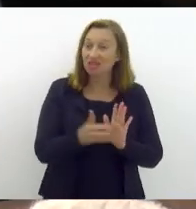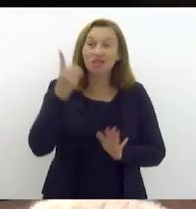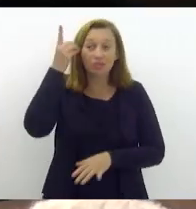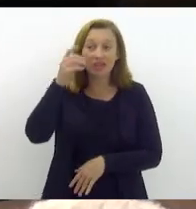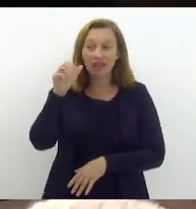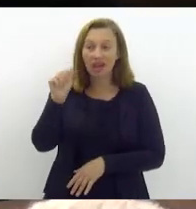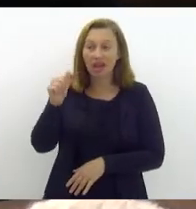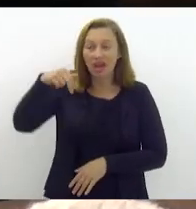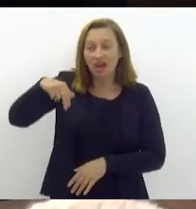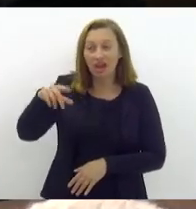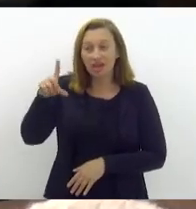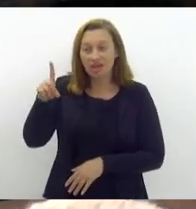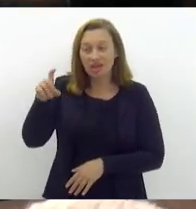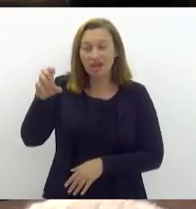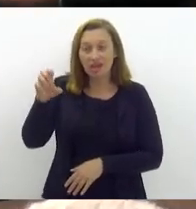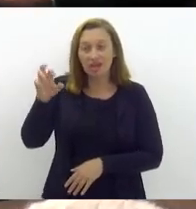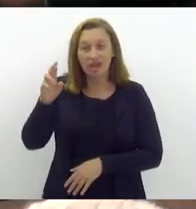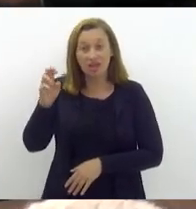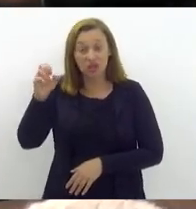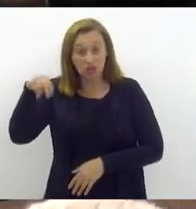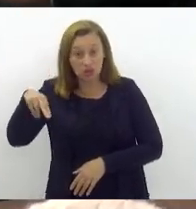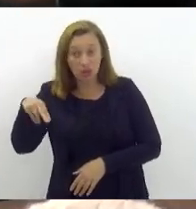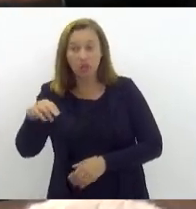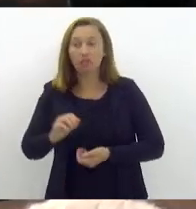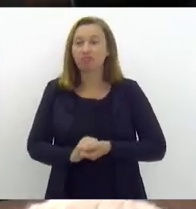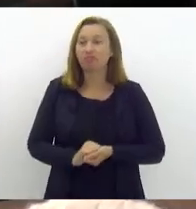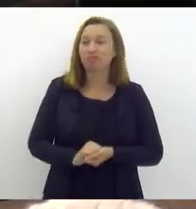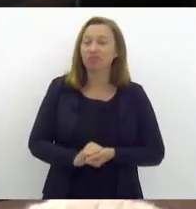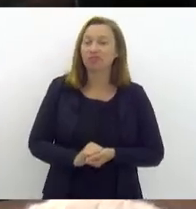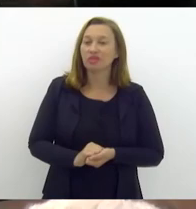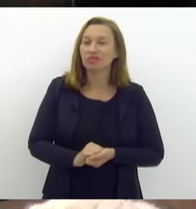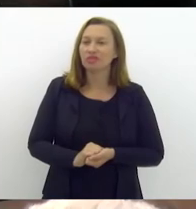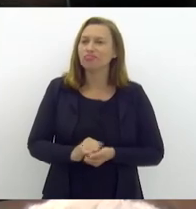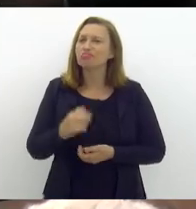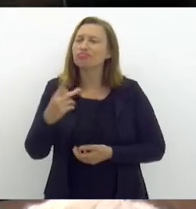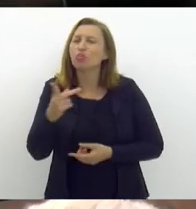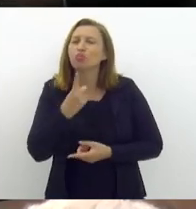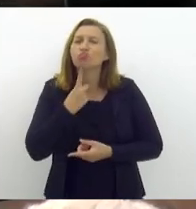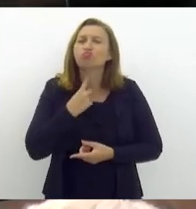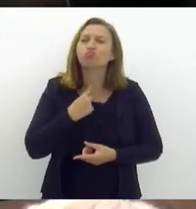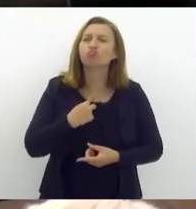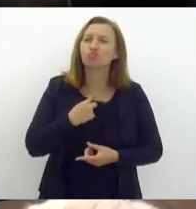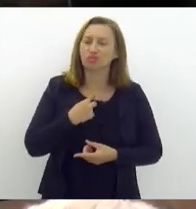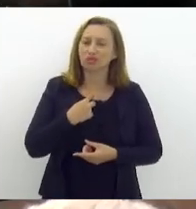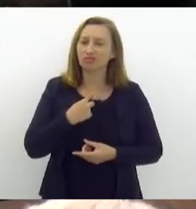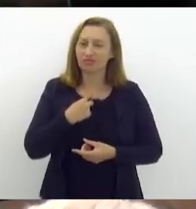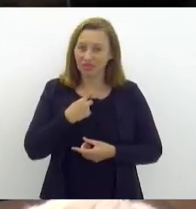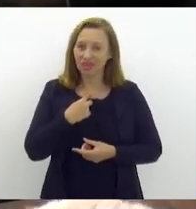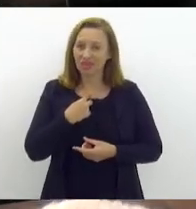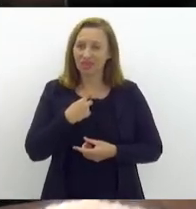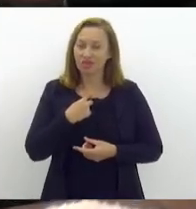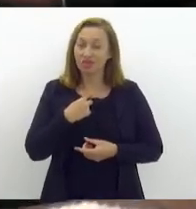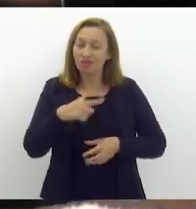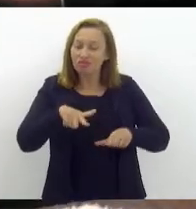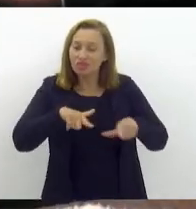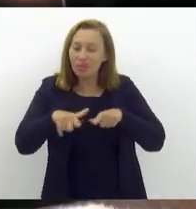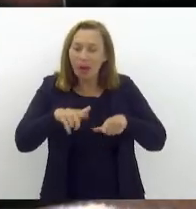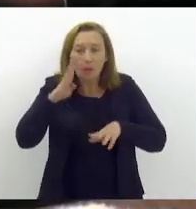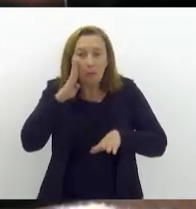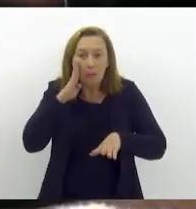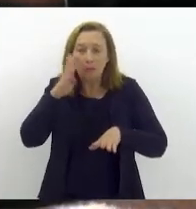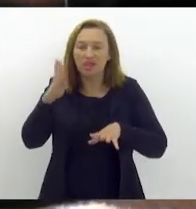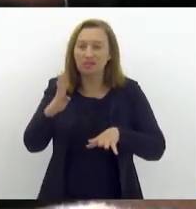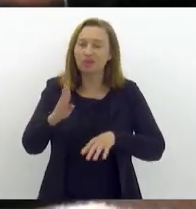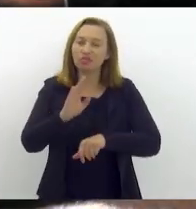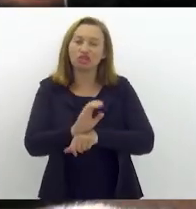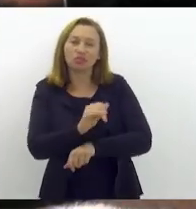Anderson Moraes, que traz, não é, no seu intuito, o engrandecimento de um trabalho que é fundamental para o